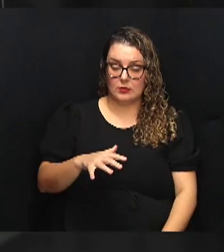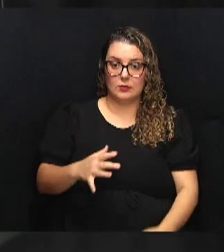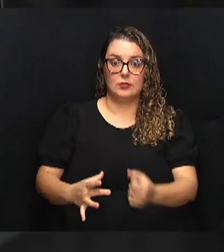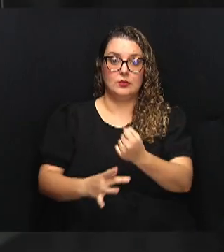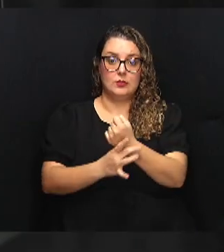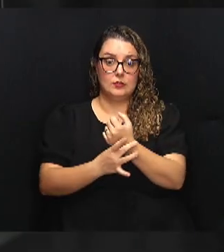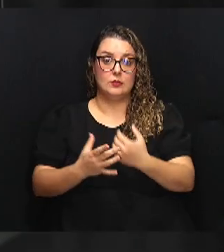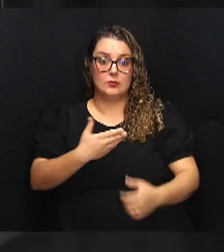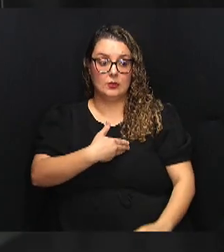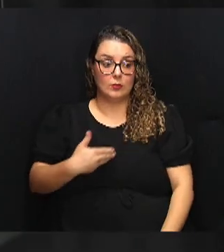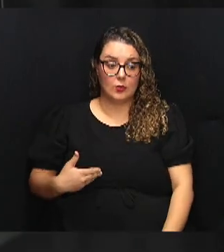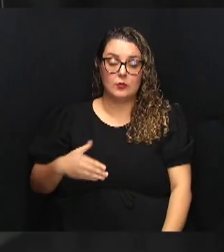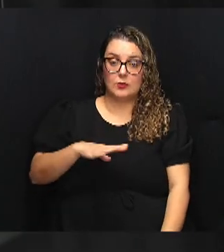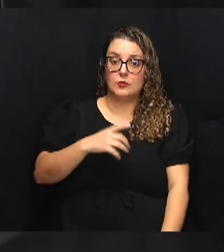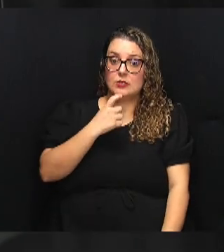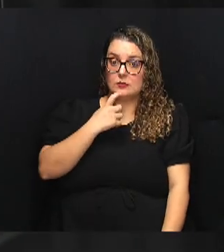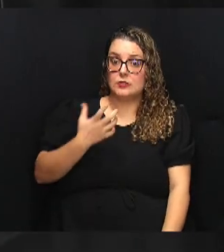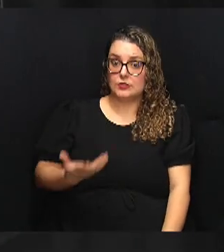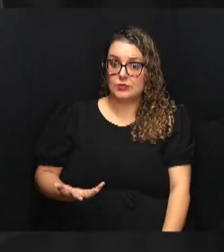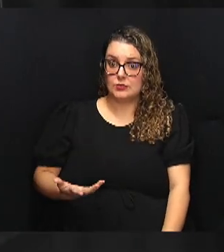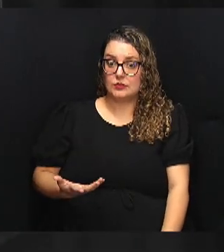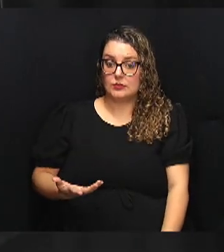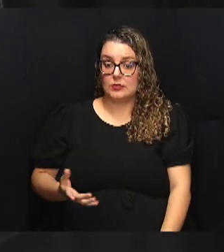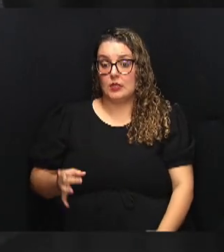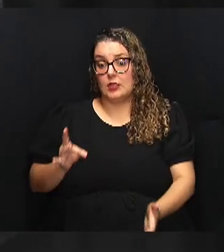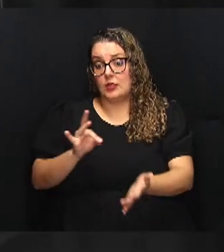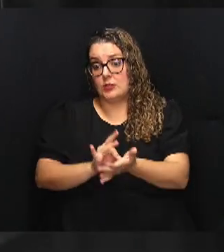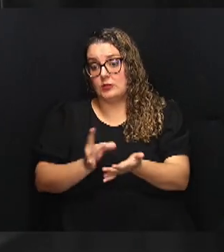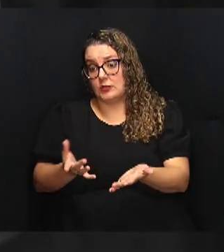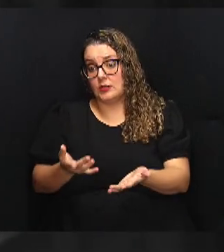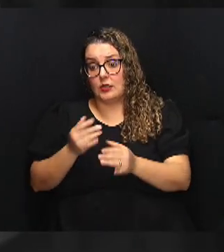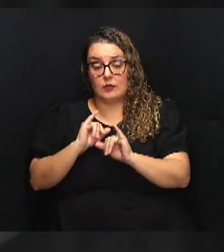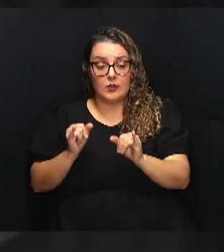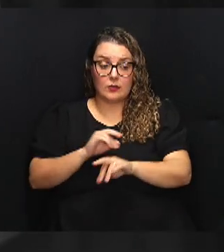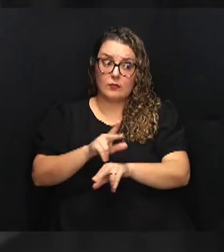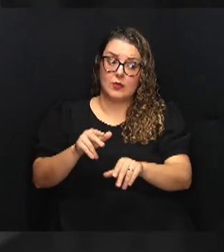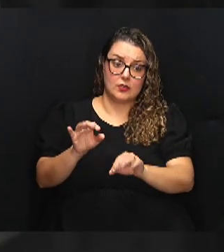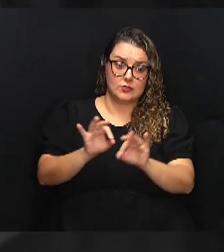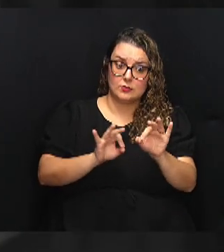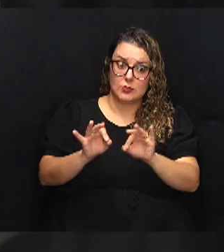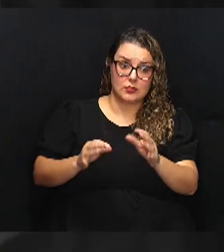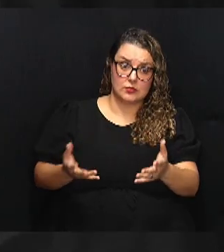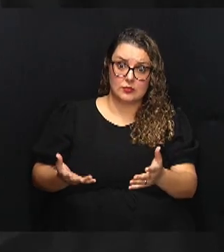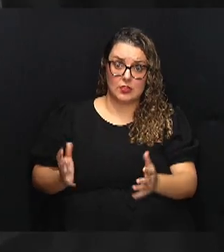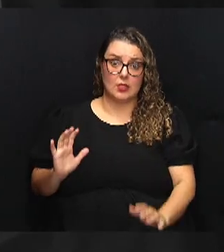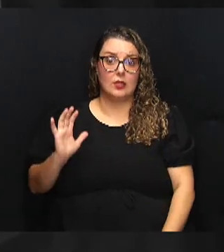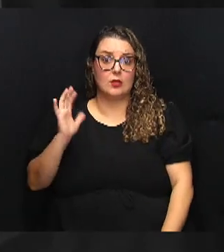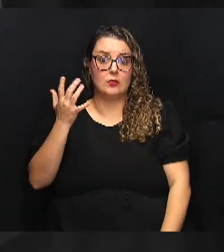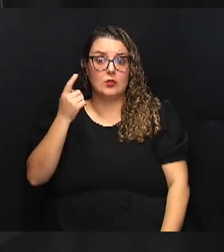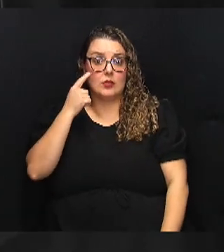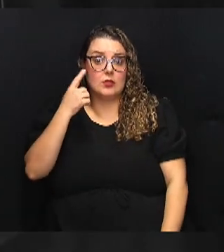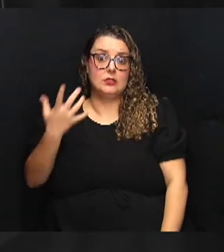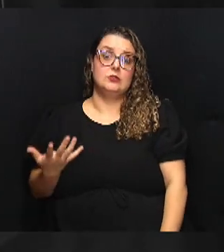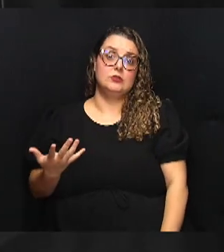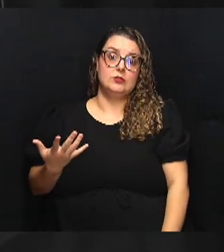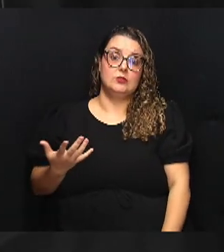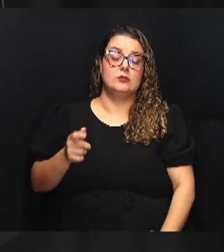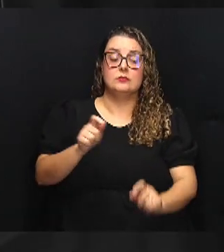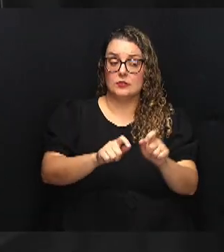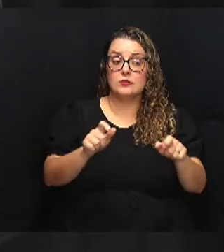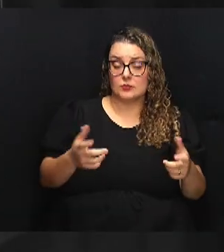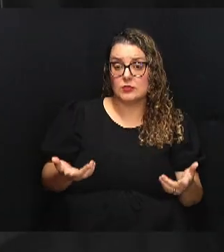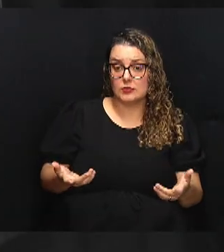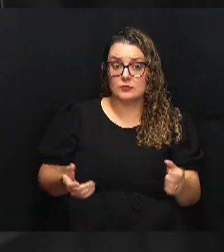aqui pública no município de Campinas. Na verdade, eu digo que muitos projetos surgem das ideias das pessoas,